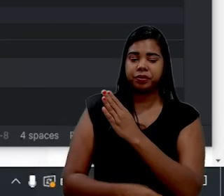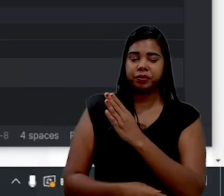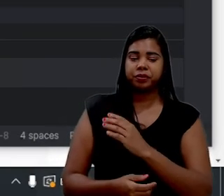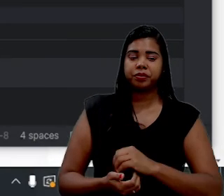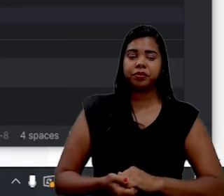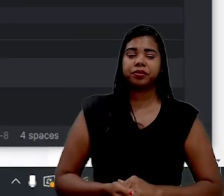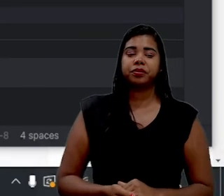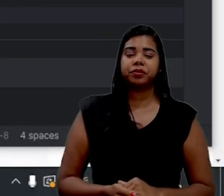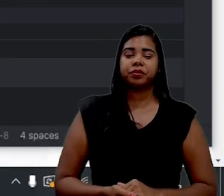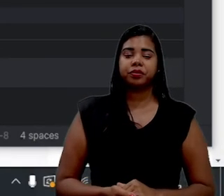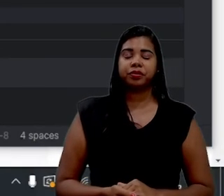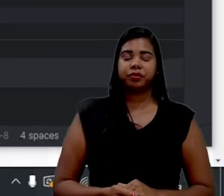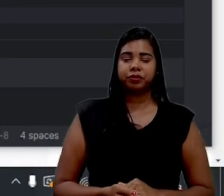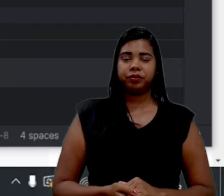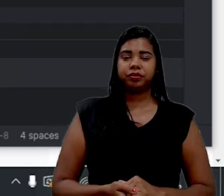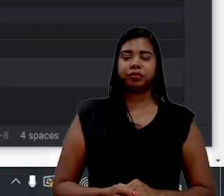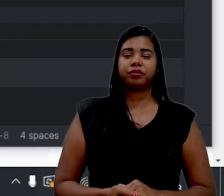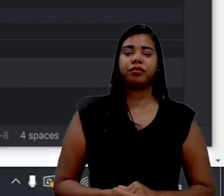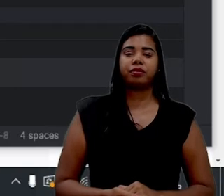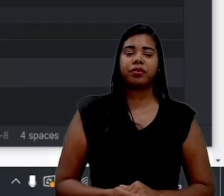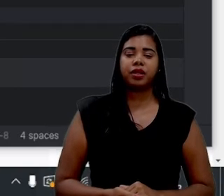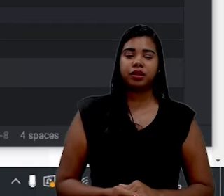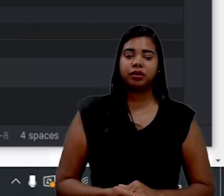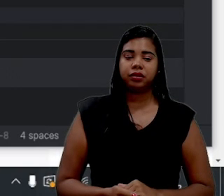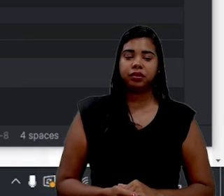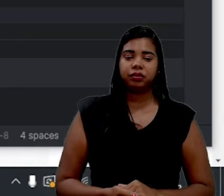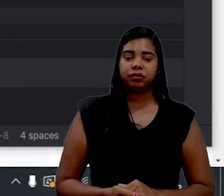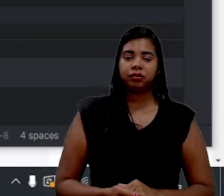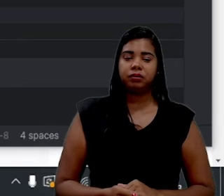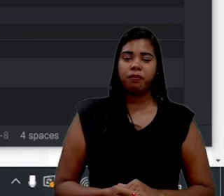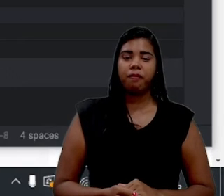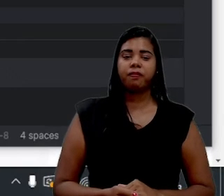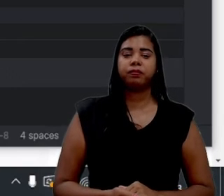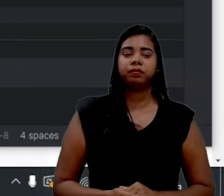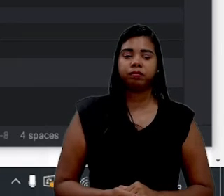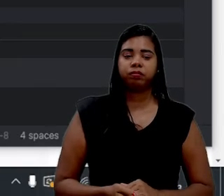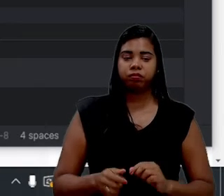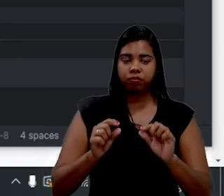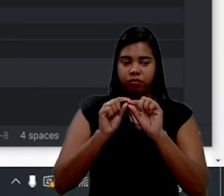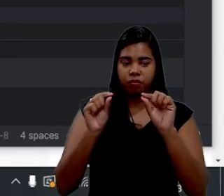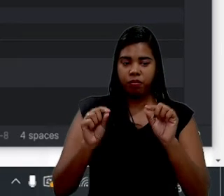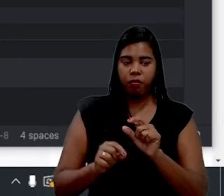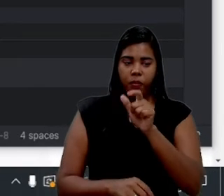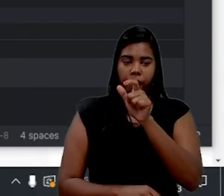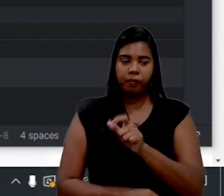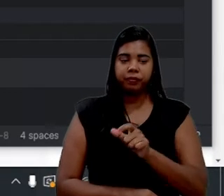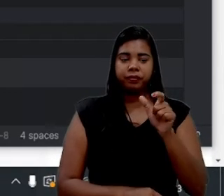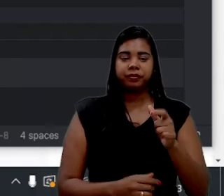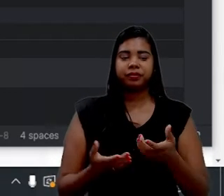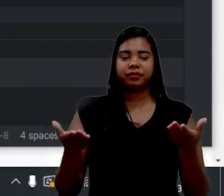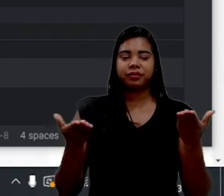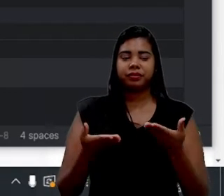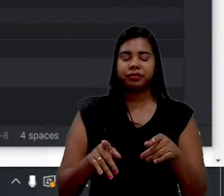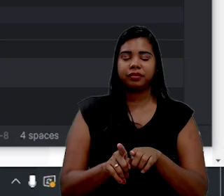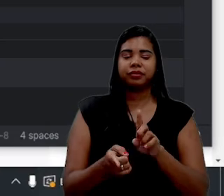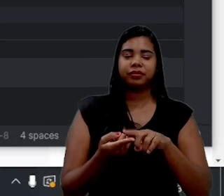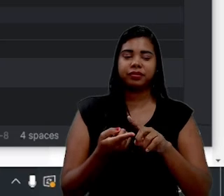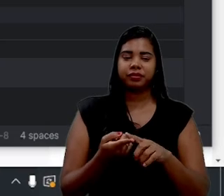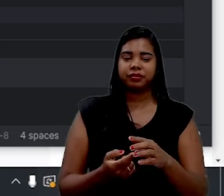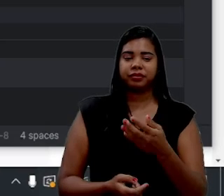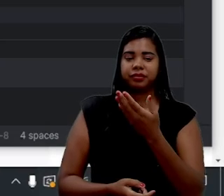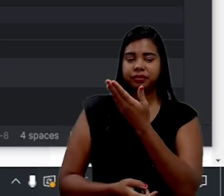Então, vai digitando aqui, dando linha, né, criamos a linha classe linha, div coluna agora, dentro da coluna a gente